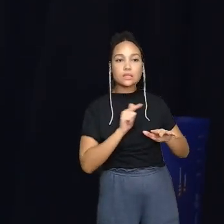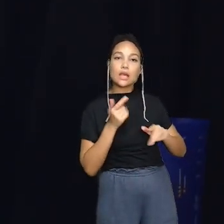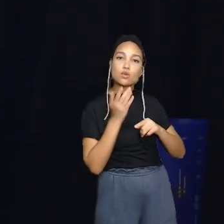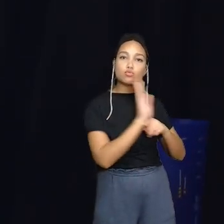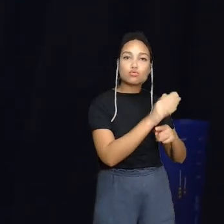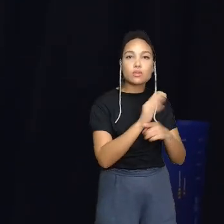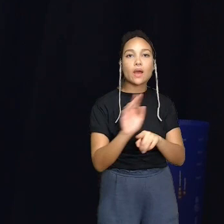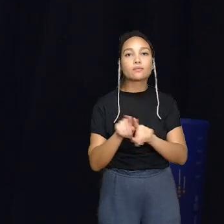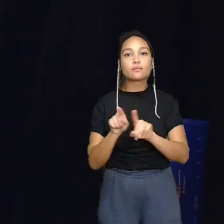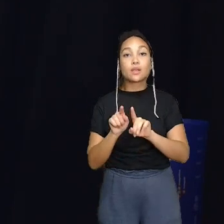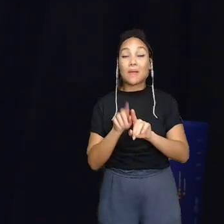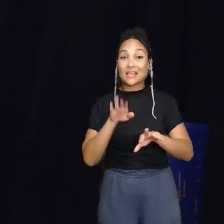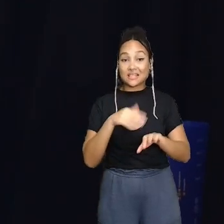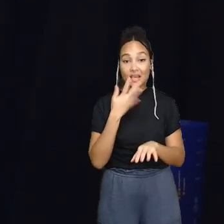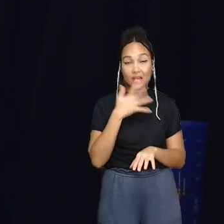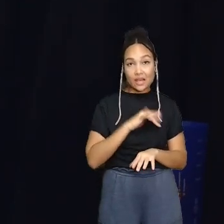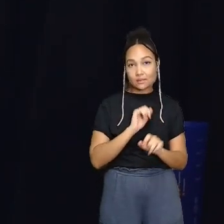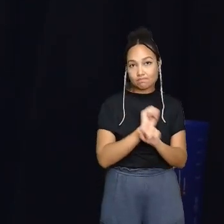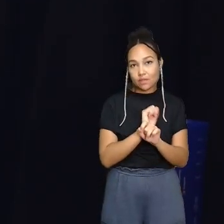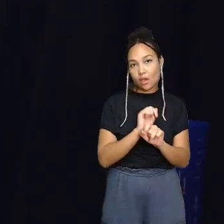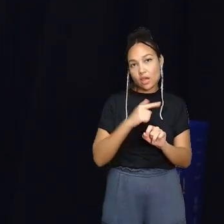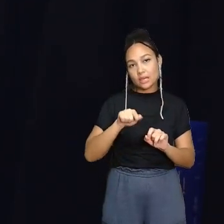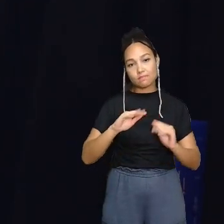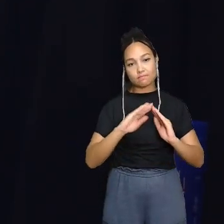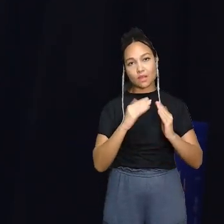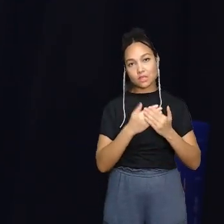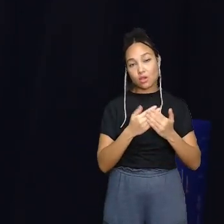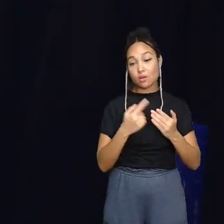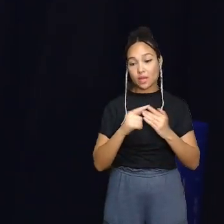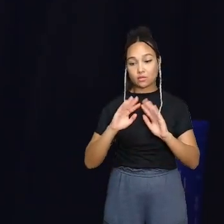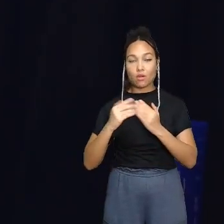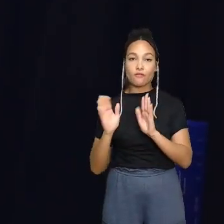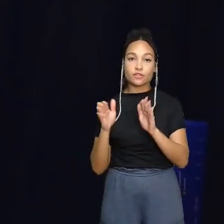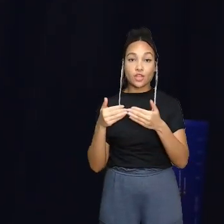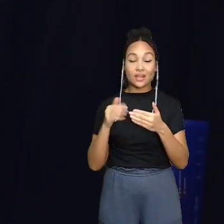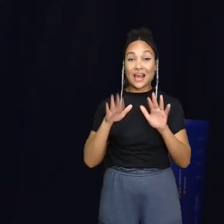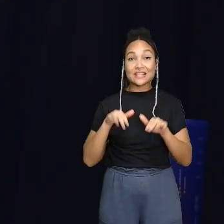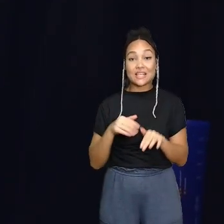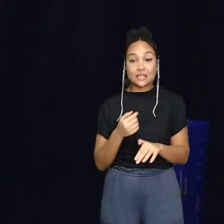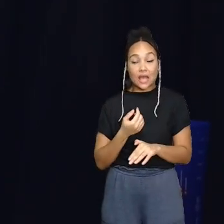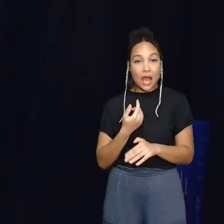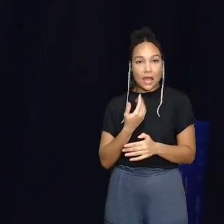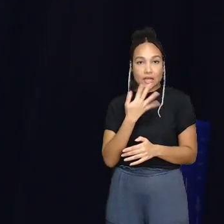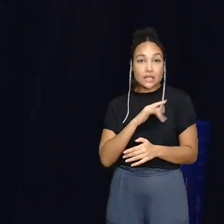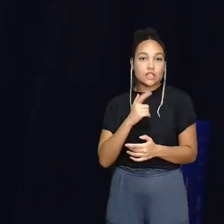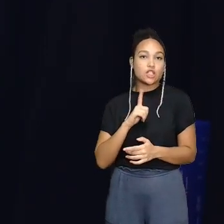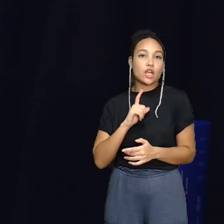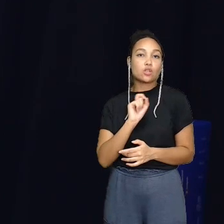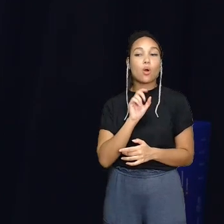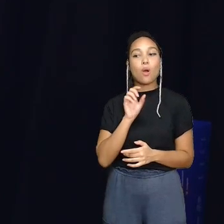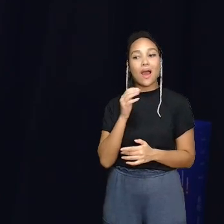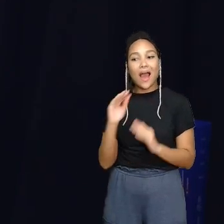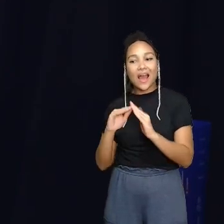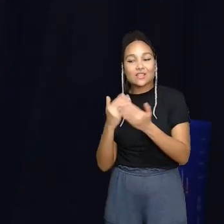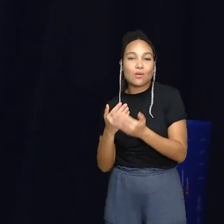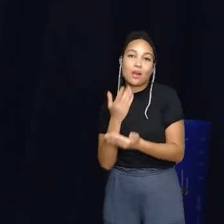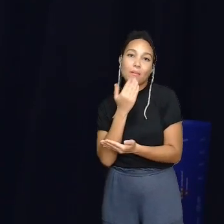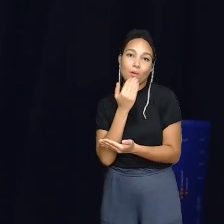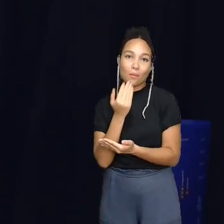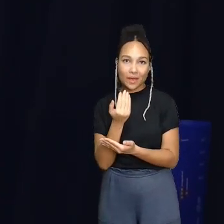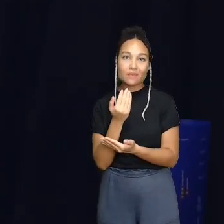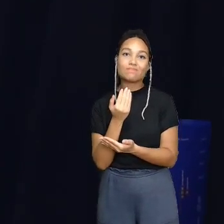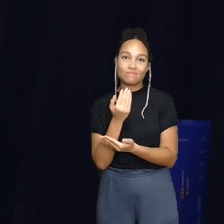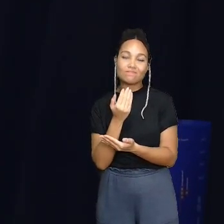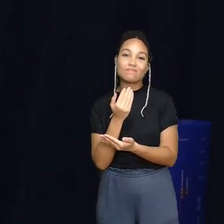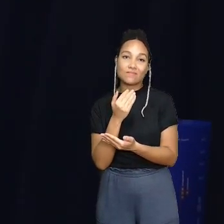que pararam de ir para a escola, onde muitas vezes era a única refeição daquelas crianças, ou na escola, ou no projeto social que ia à tarde.